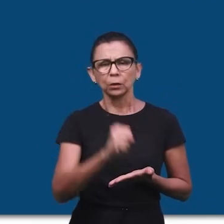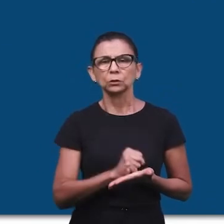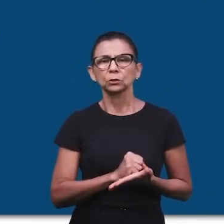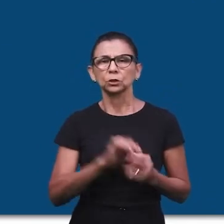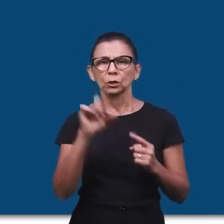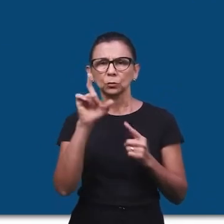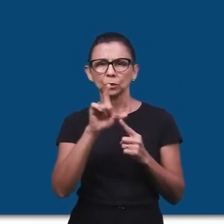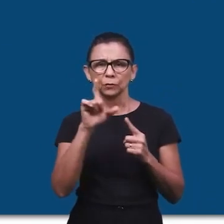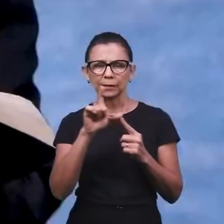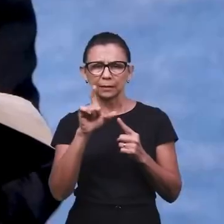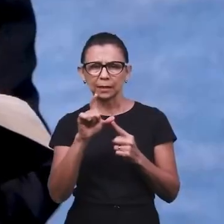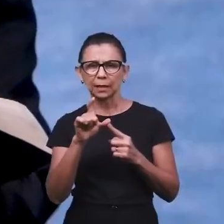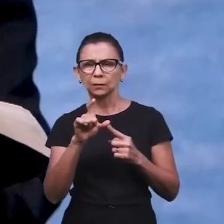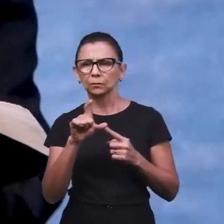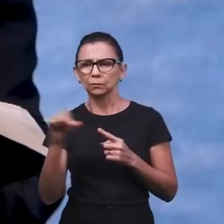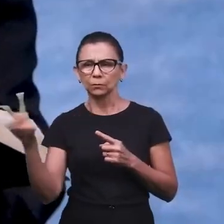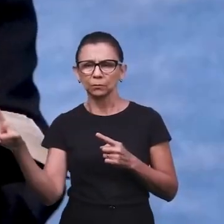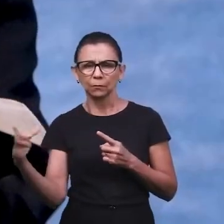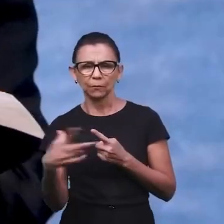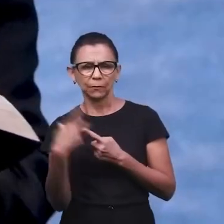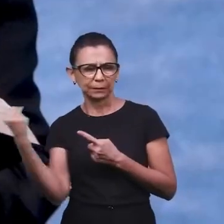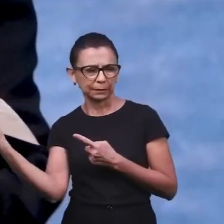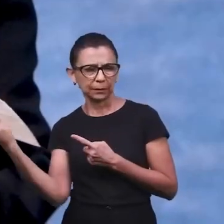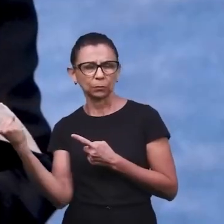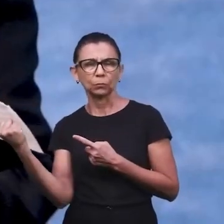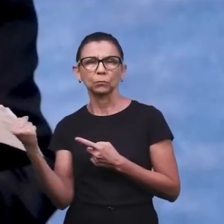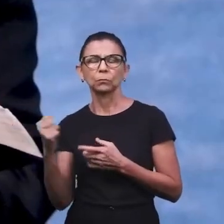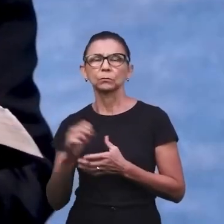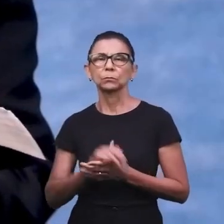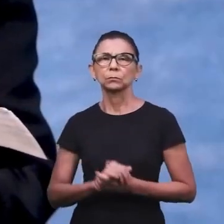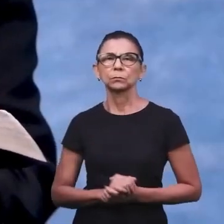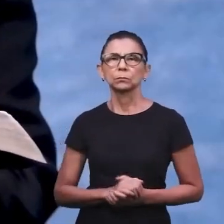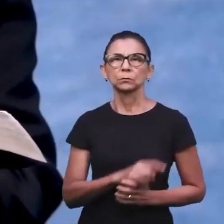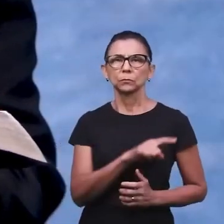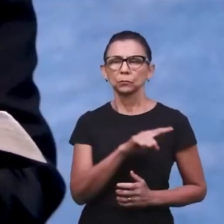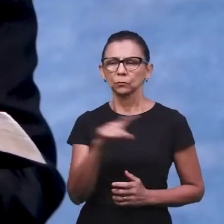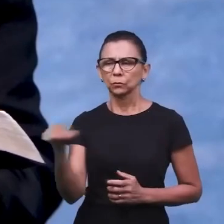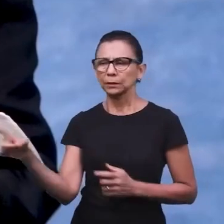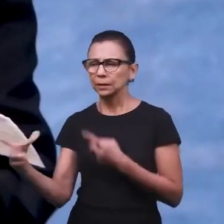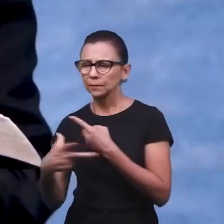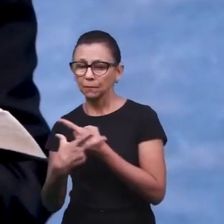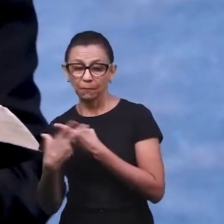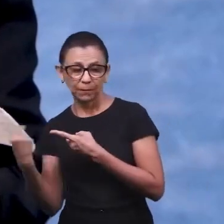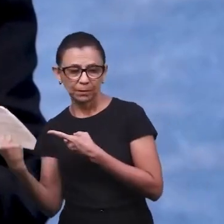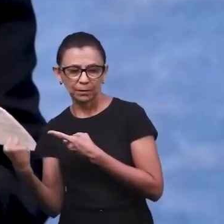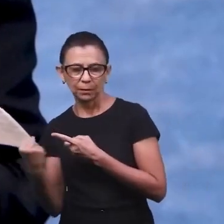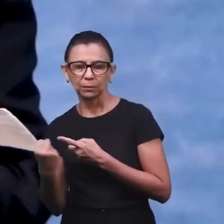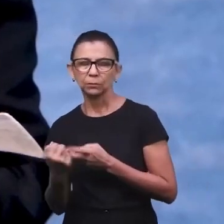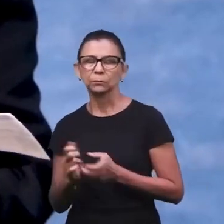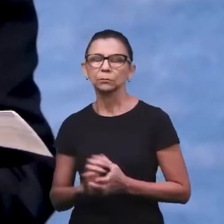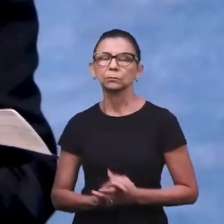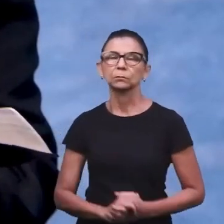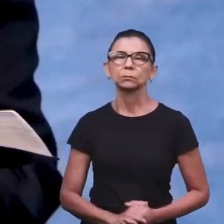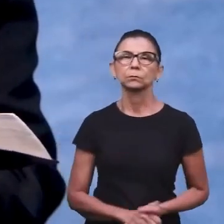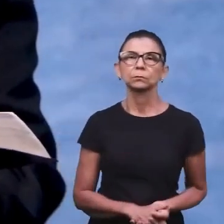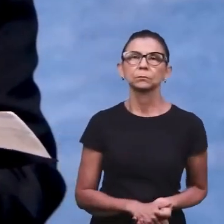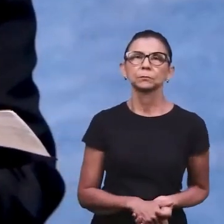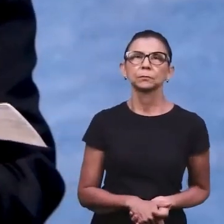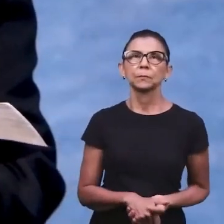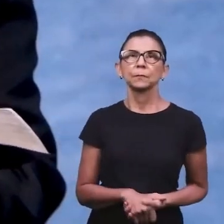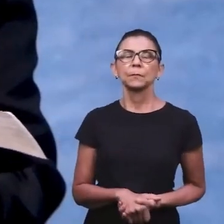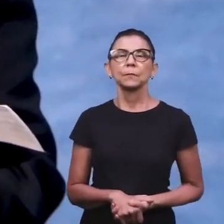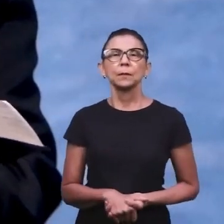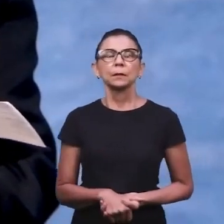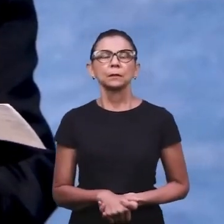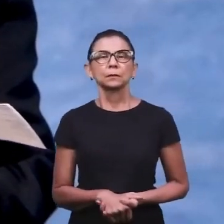o maligno muito bem muito bem diante dessa palavra que foi aqui muito bem discorrida sobre o assunto do Deus deste